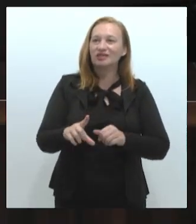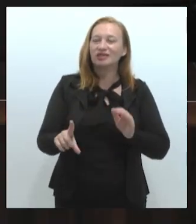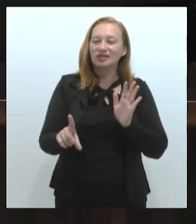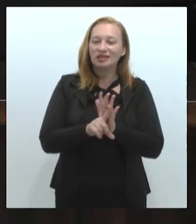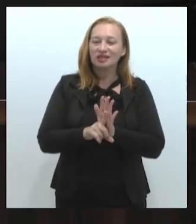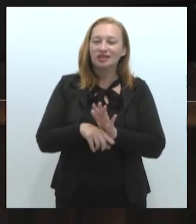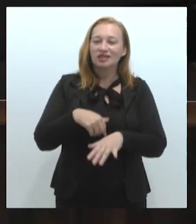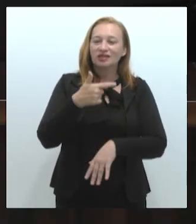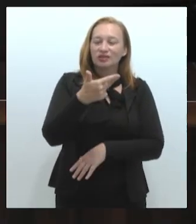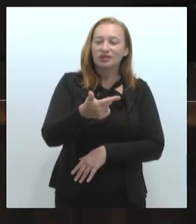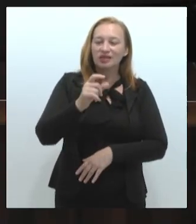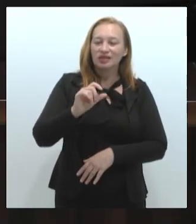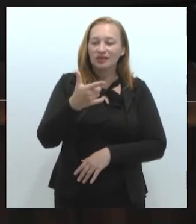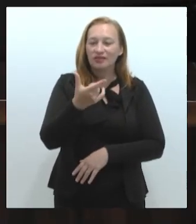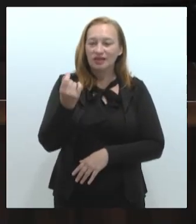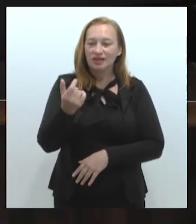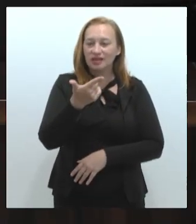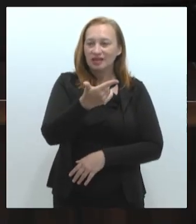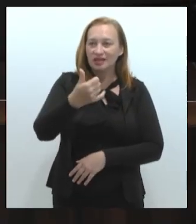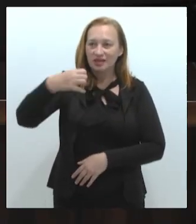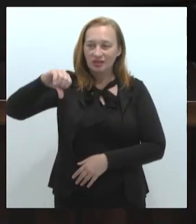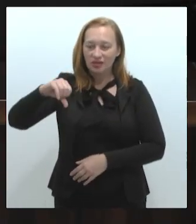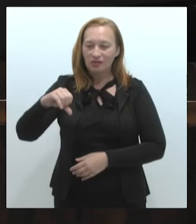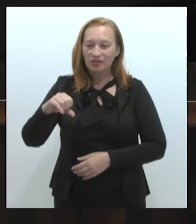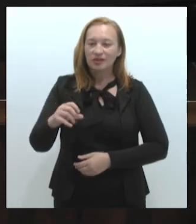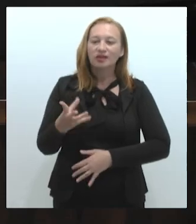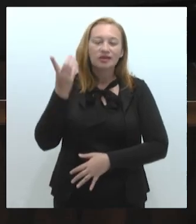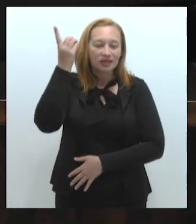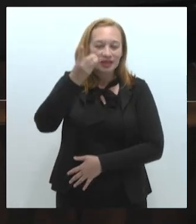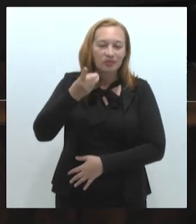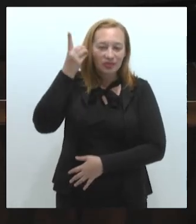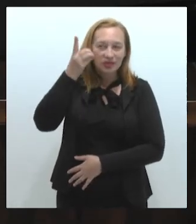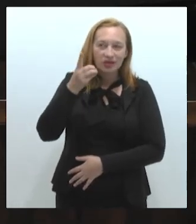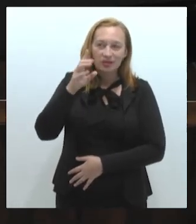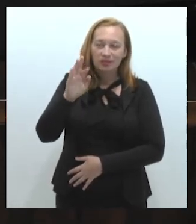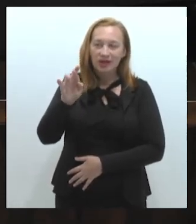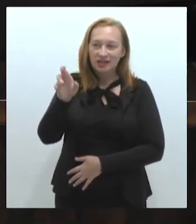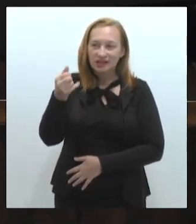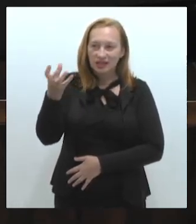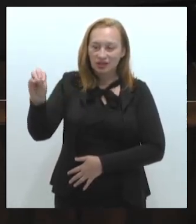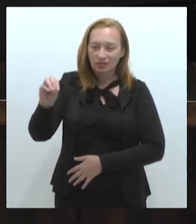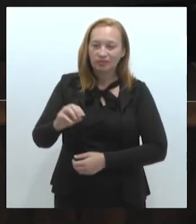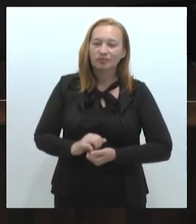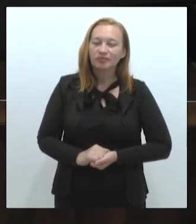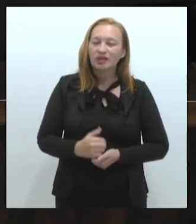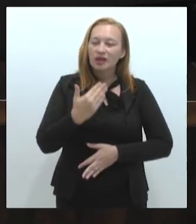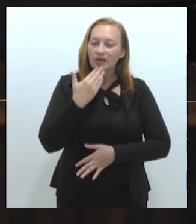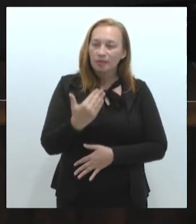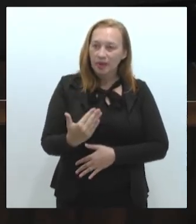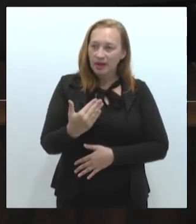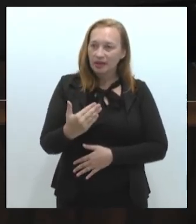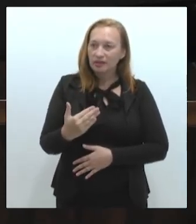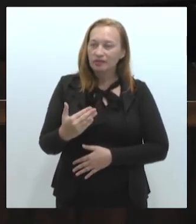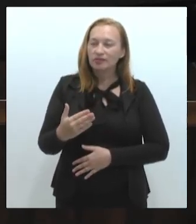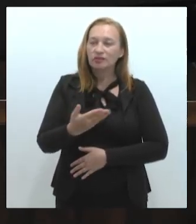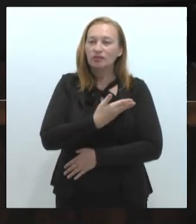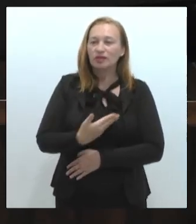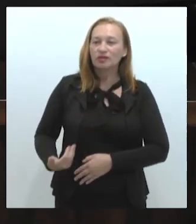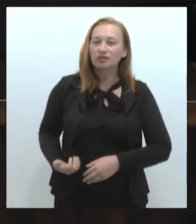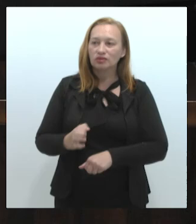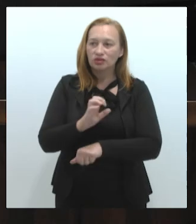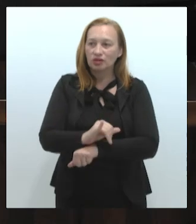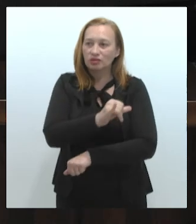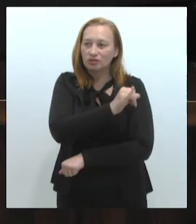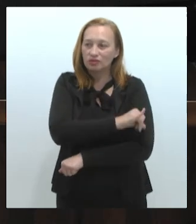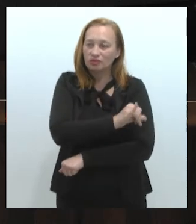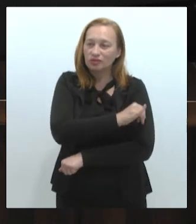número 220 de 19, de autoria do deputado Brazão, que solicita ao excelentíssimo senhor governador do Estado